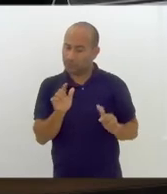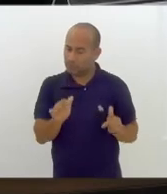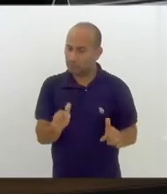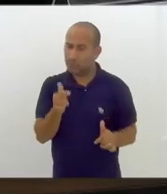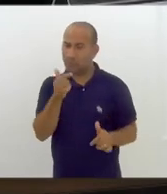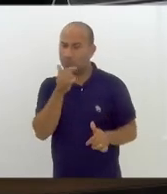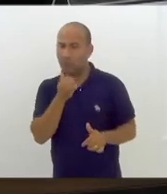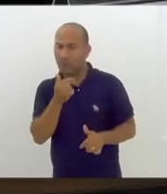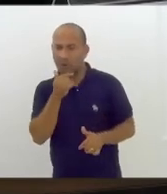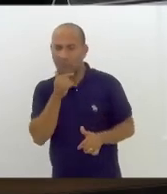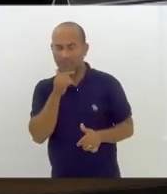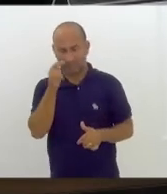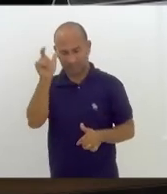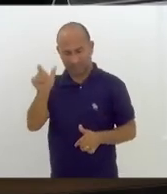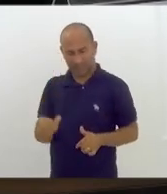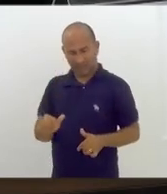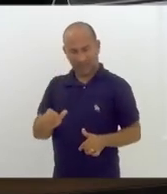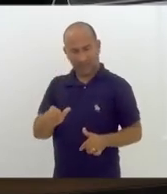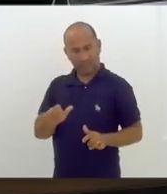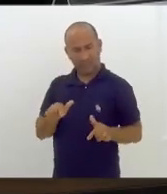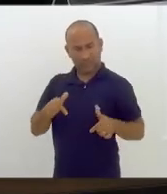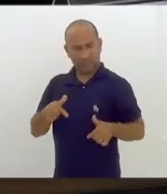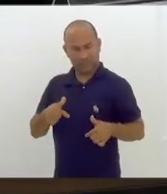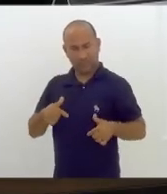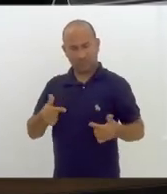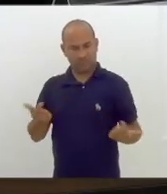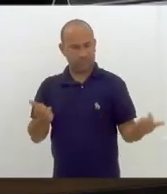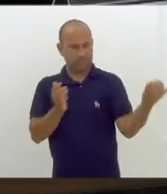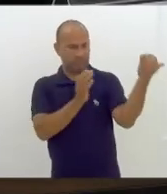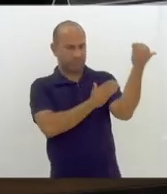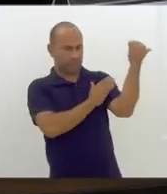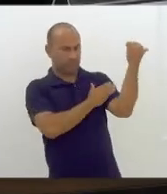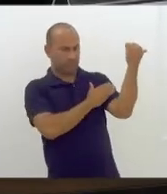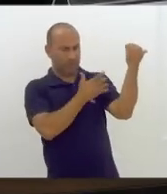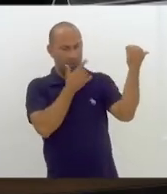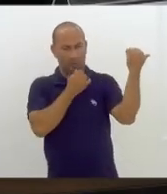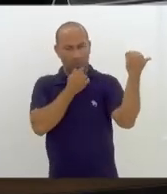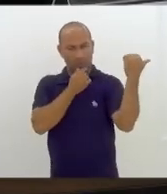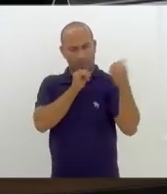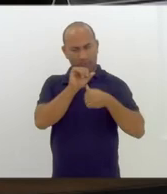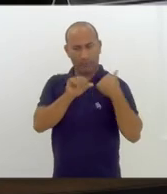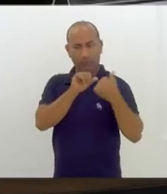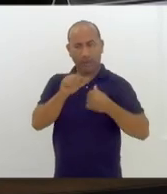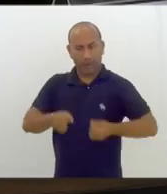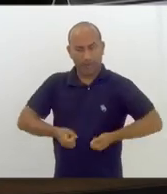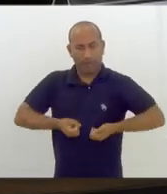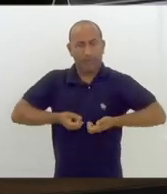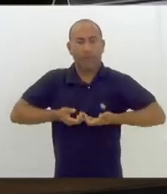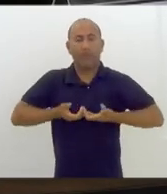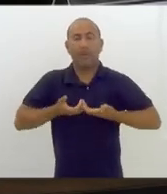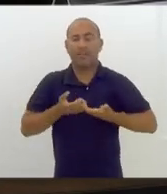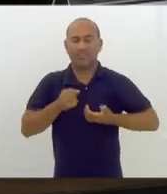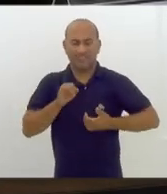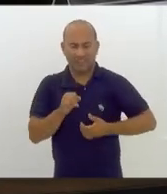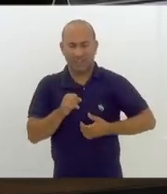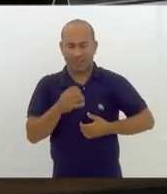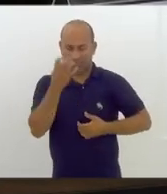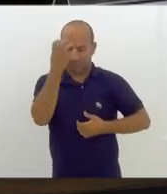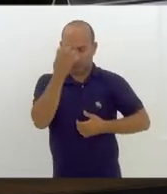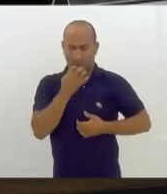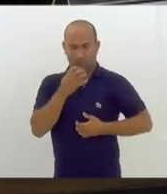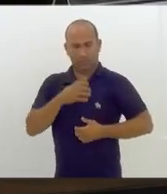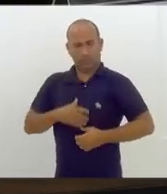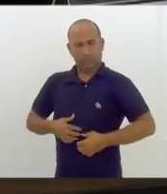embrutecidas. Um homem não vira um poeta, se ele for machista,